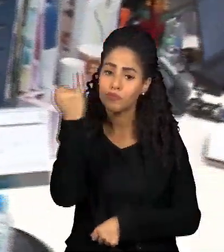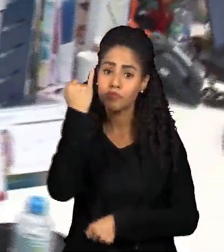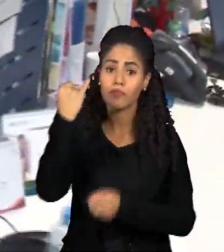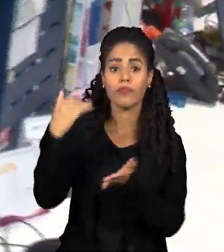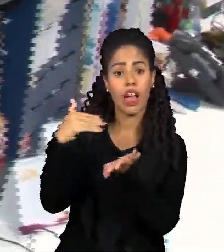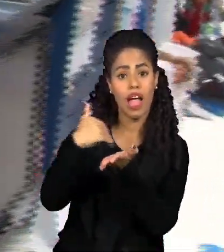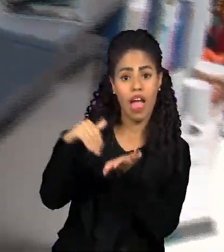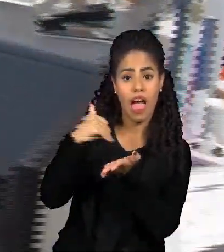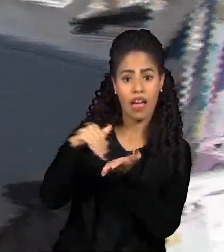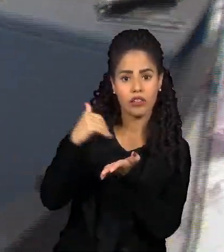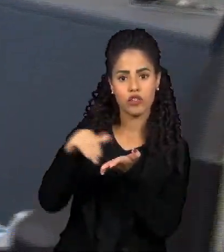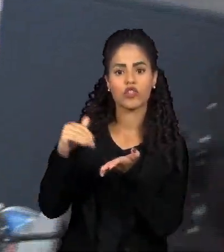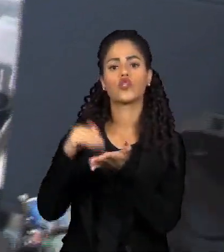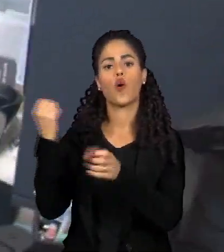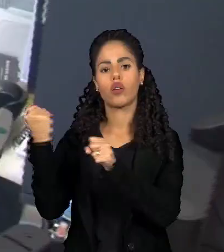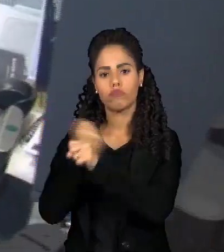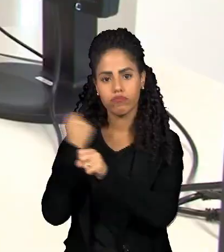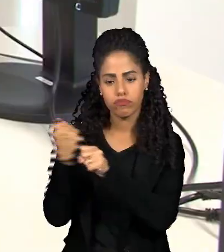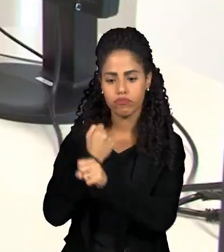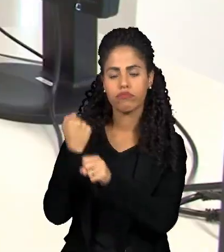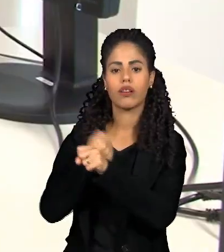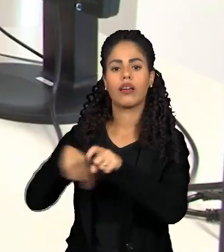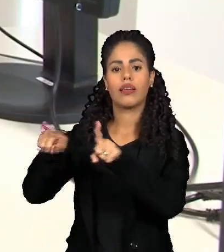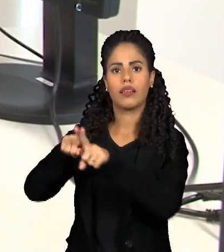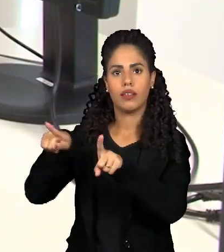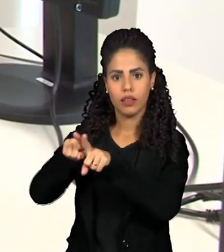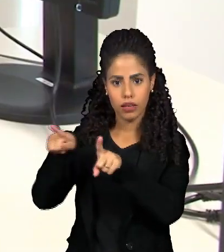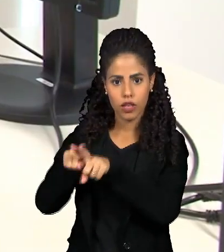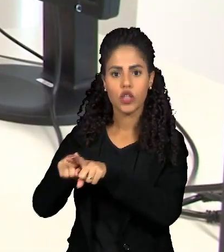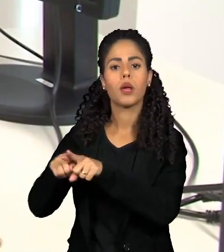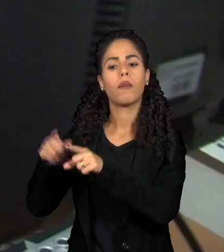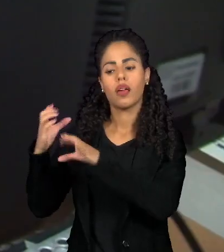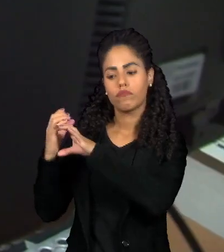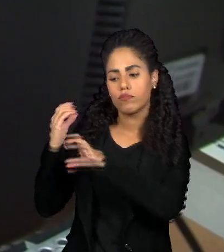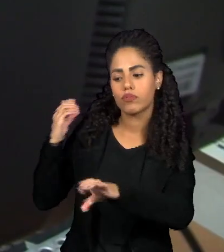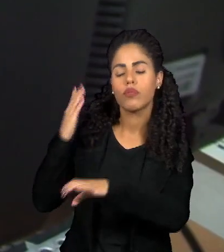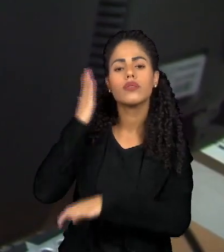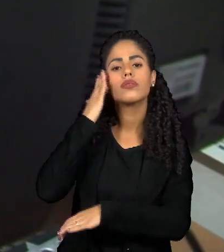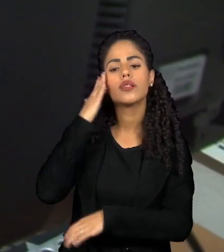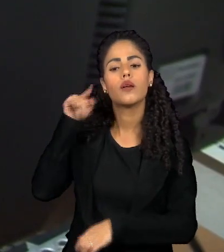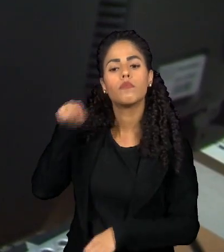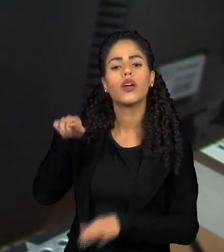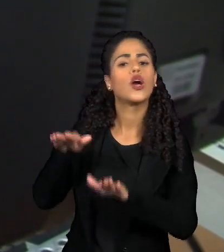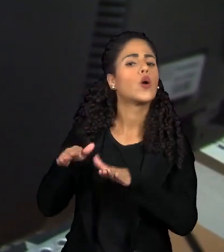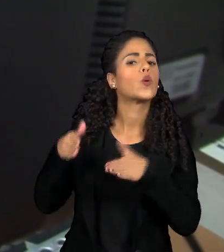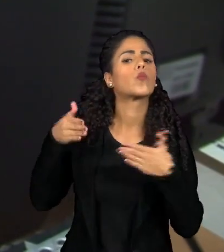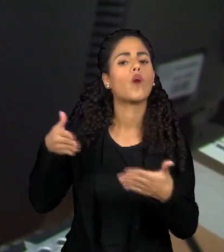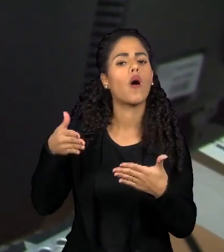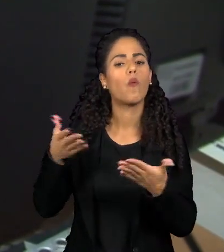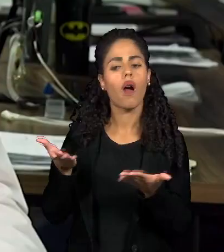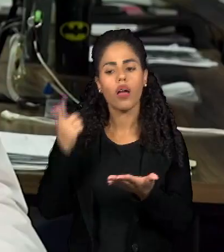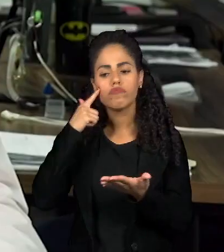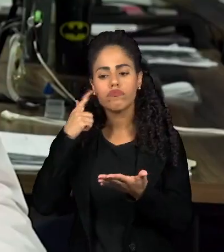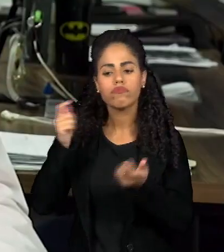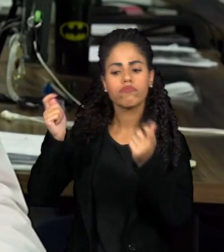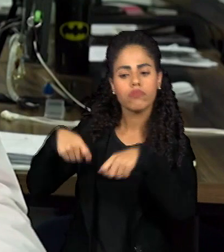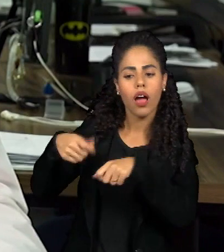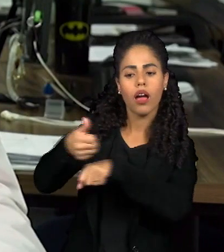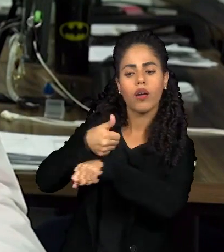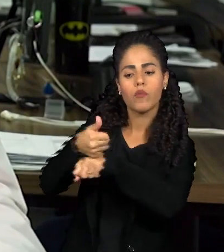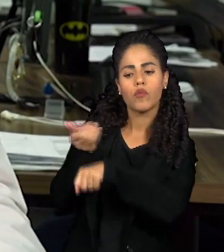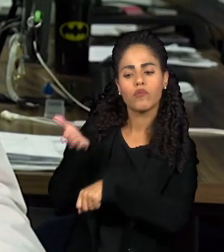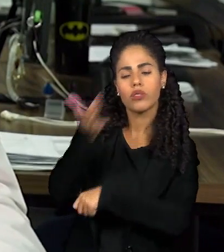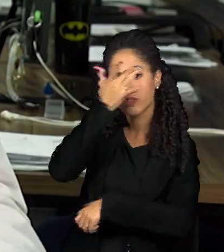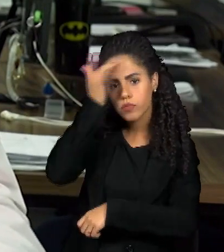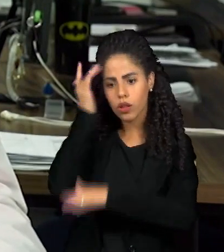de engenharia, que as construtoras, elas possam entender o tipo de desempenho que a empresa